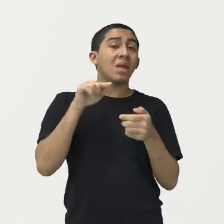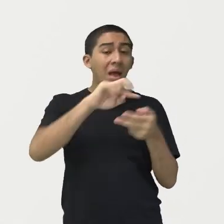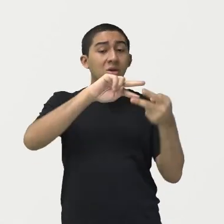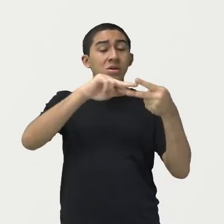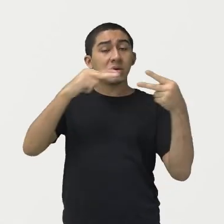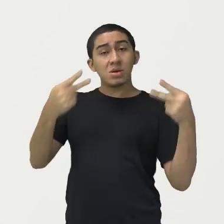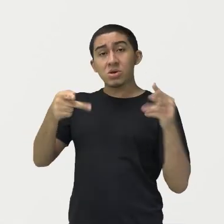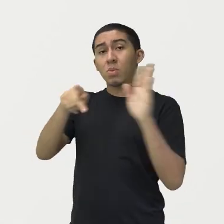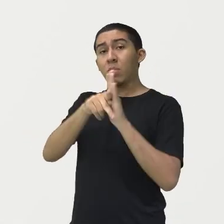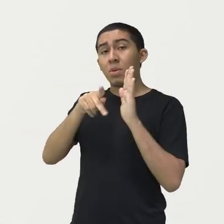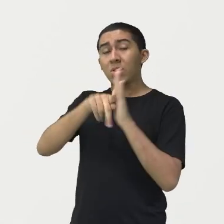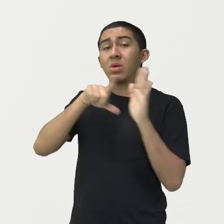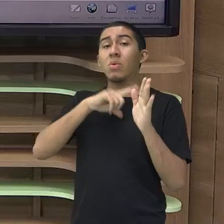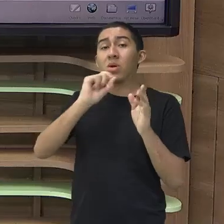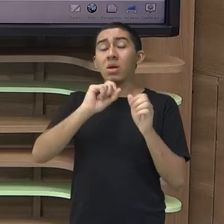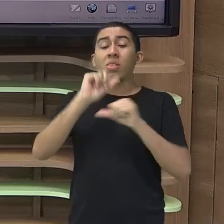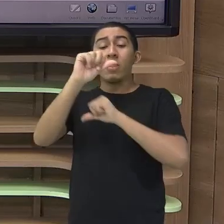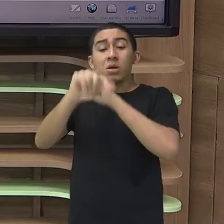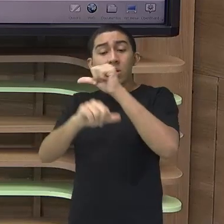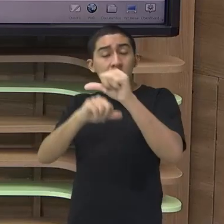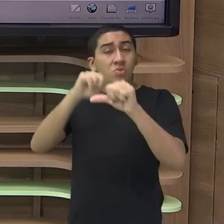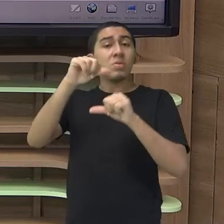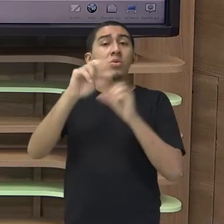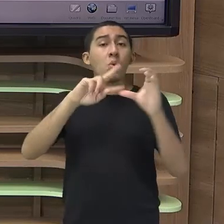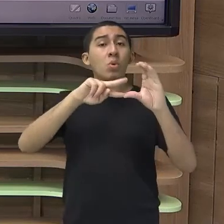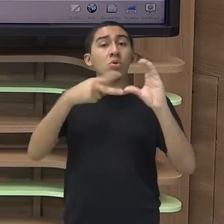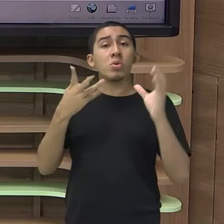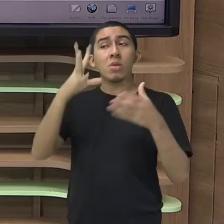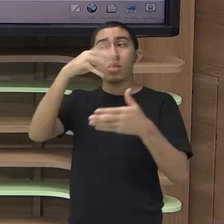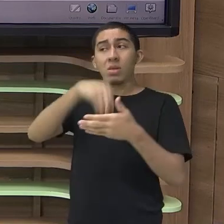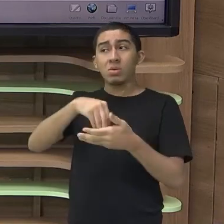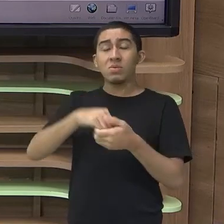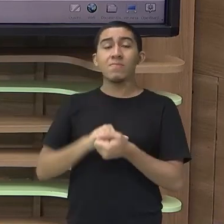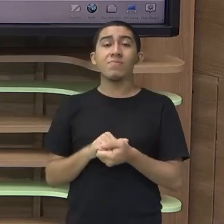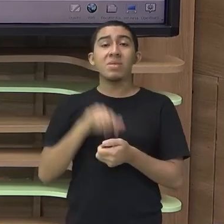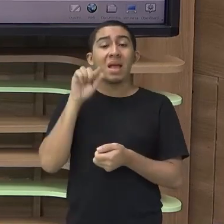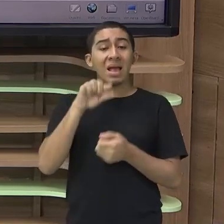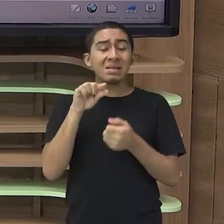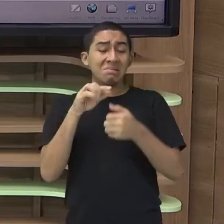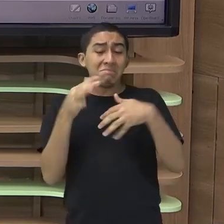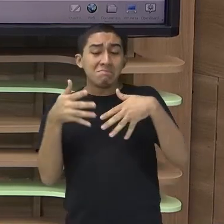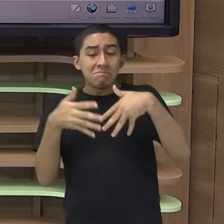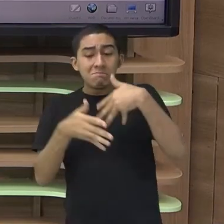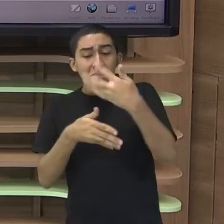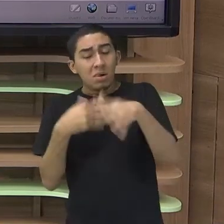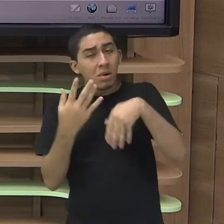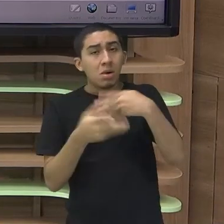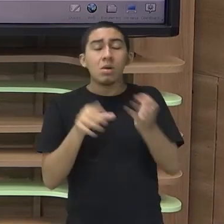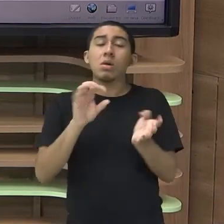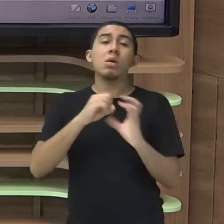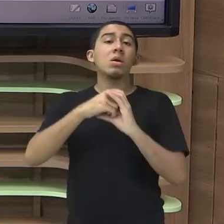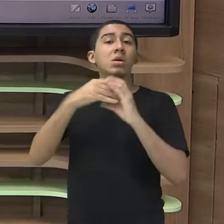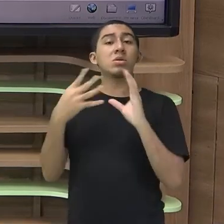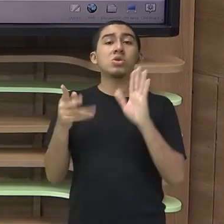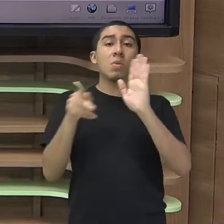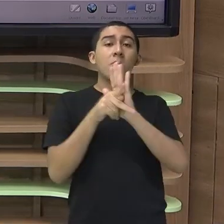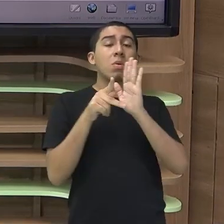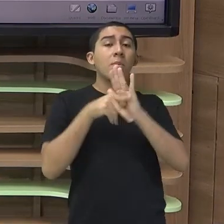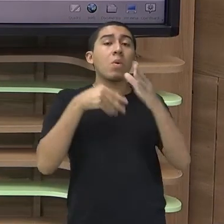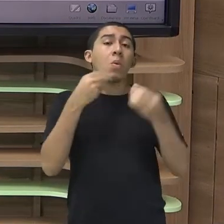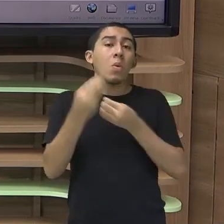resulta de uma alteração cromossômica. Esta desordem genética é caracterizada